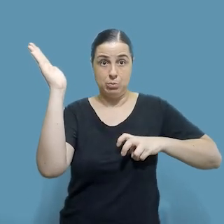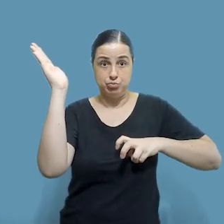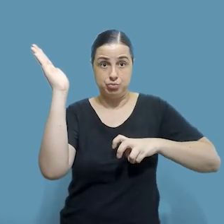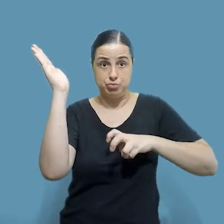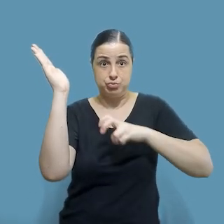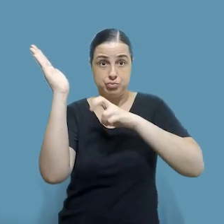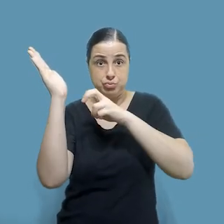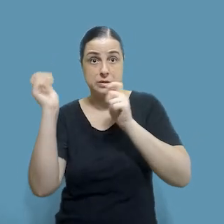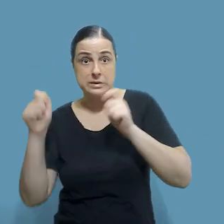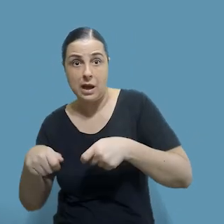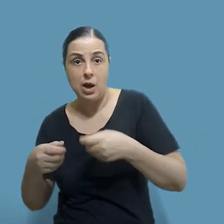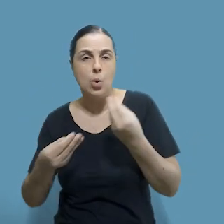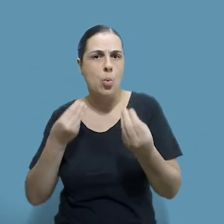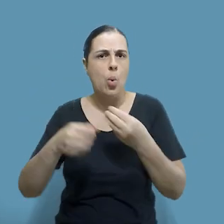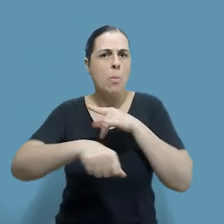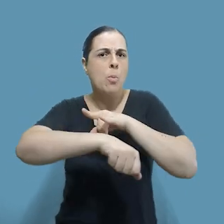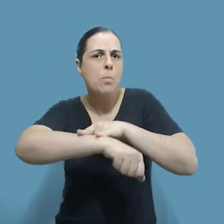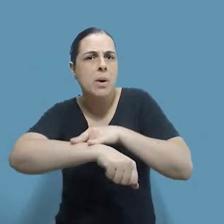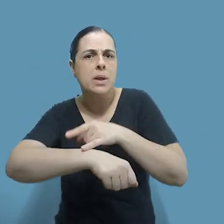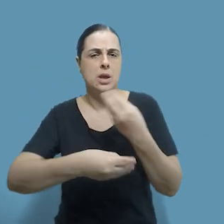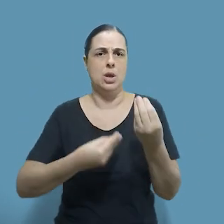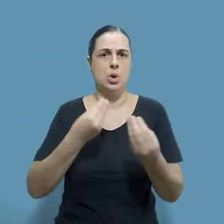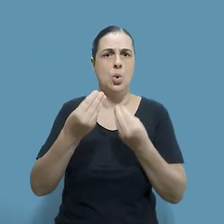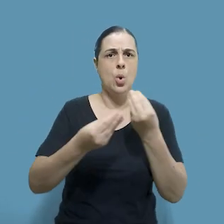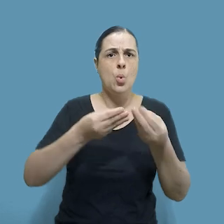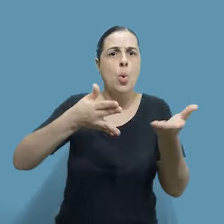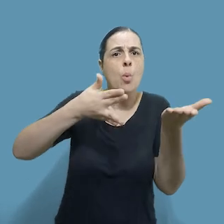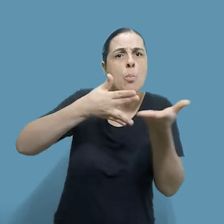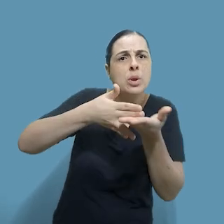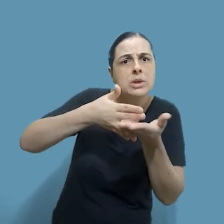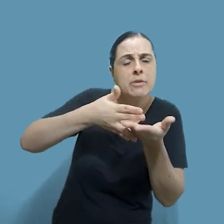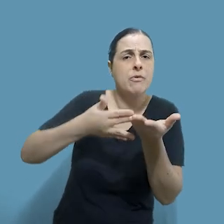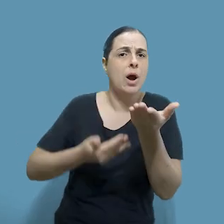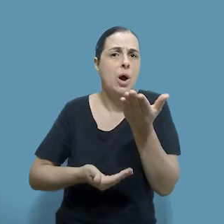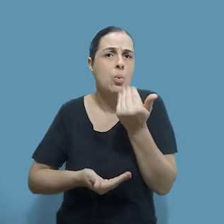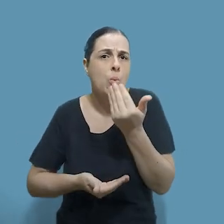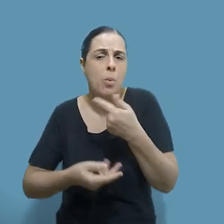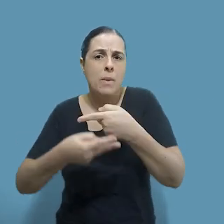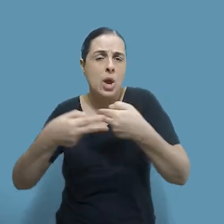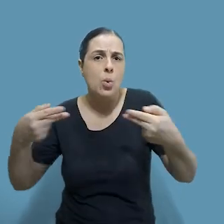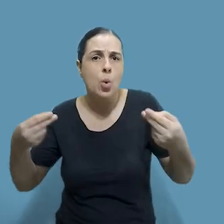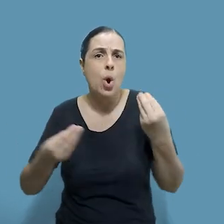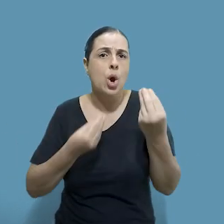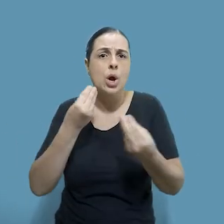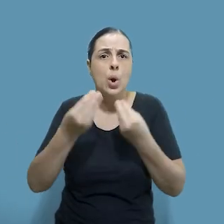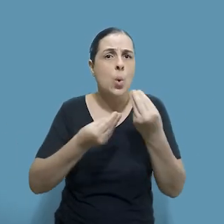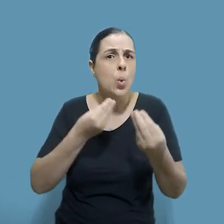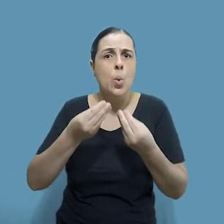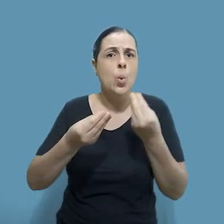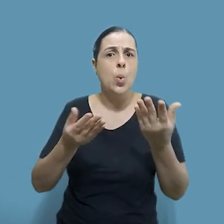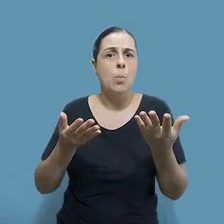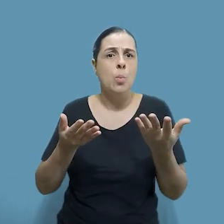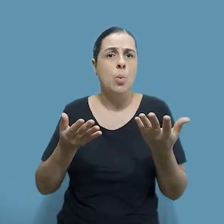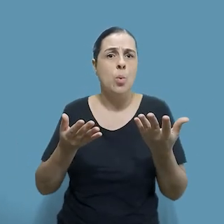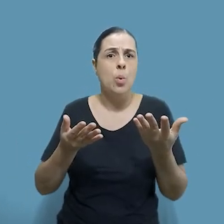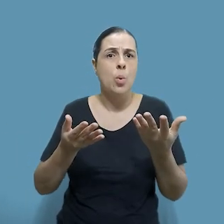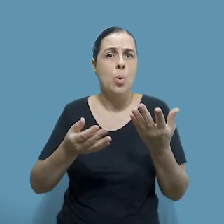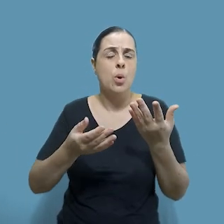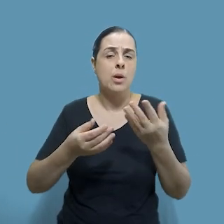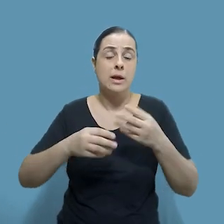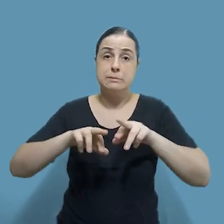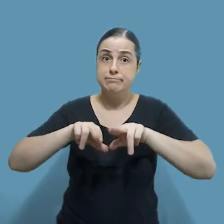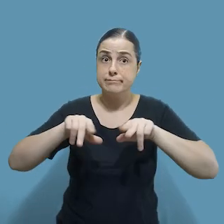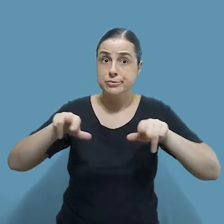banheiro, recreio, cantina, biblioteca, laboratórios, enfim, é tudo, né?